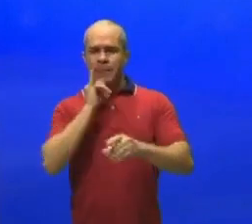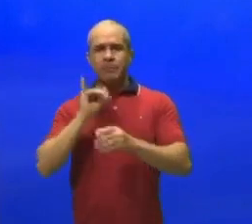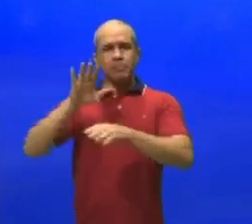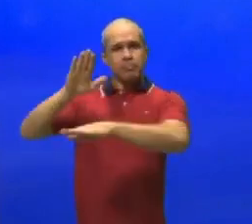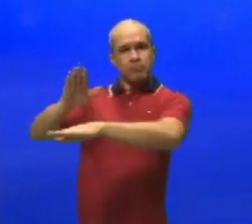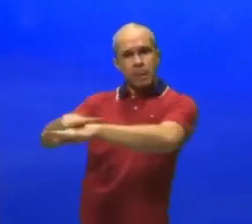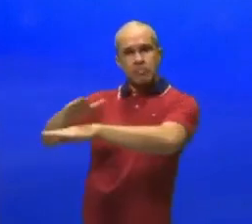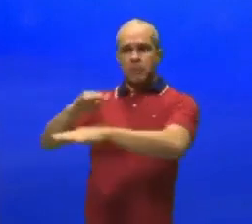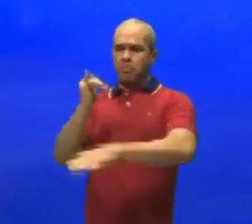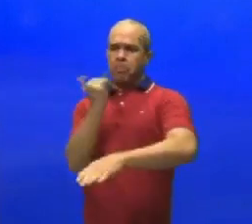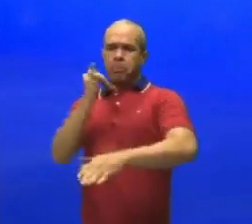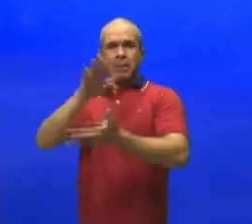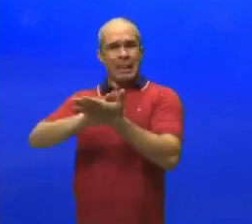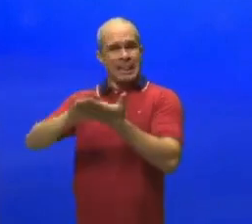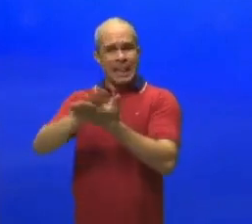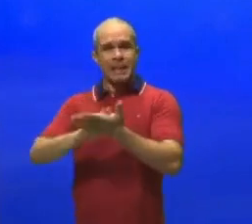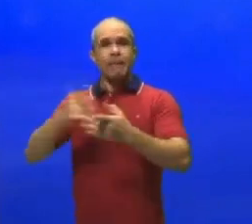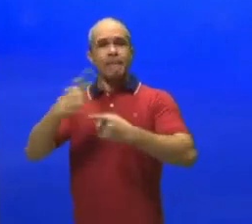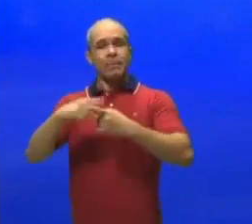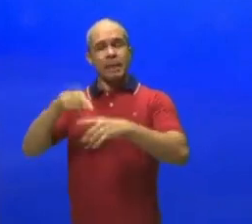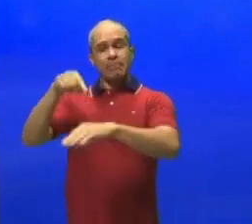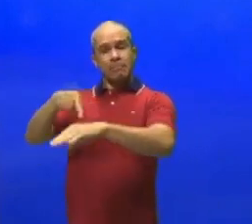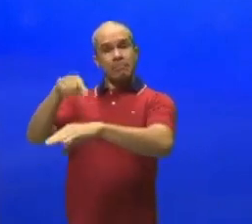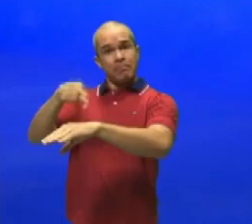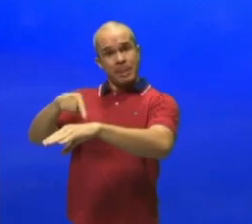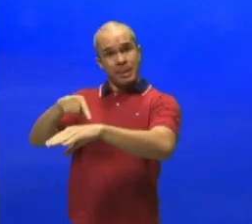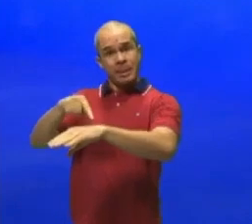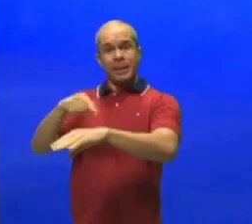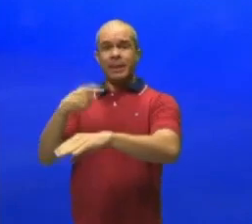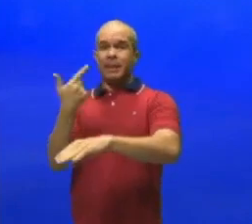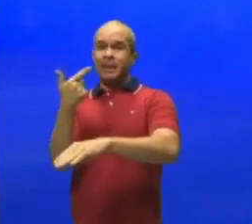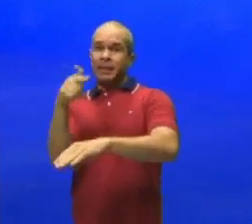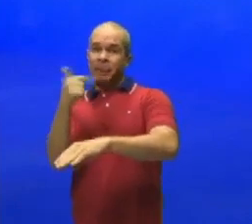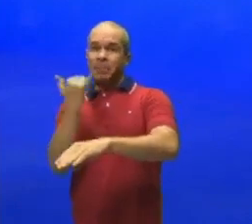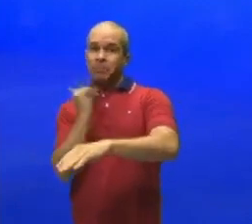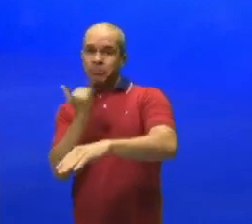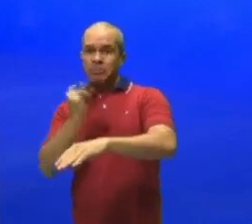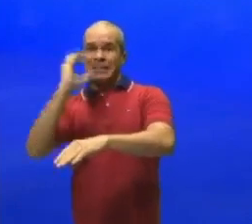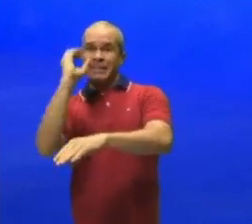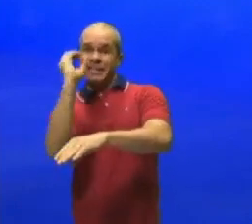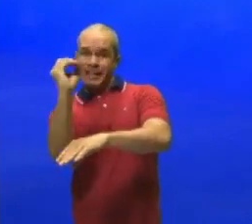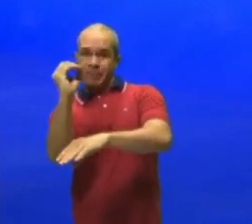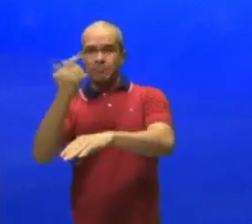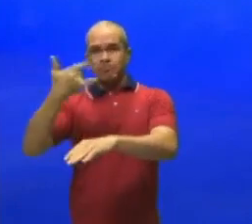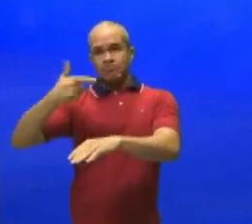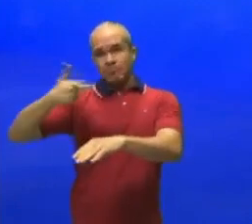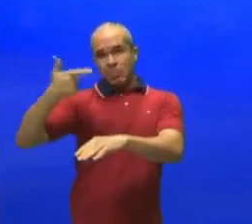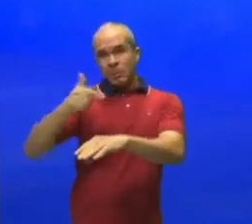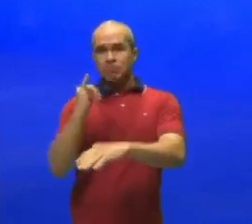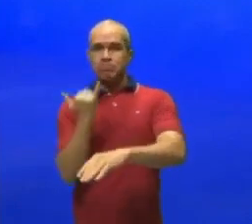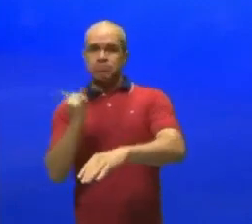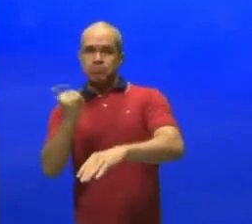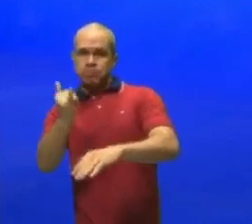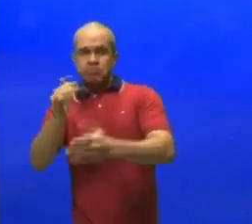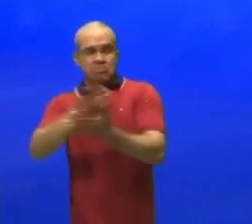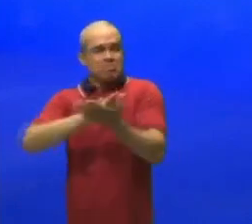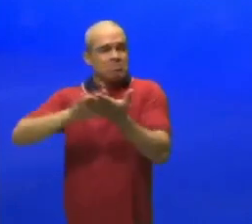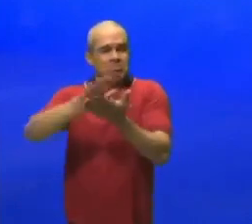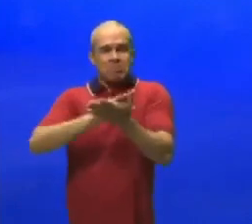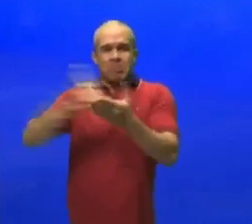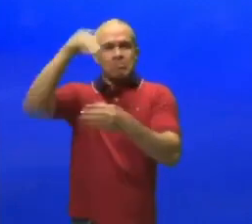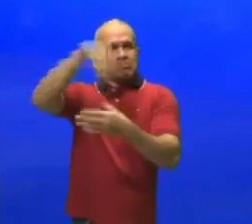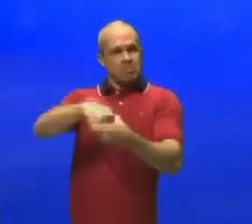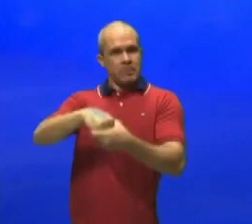não pega choque elétrico, é porque ele está com uma descarga elétrica zerada, não tem voltagem, não tem excesso de carga